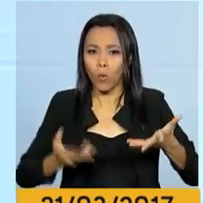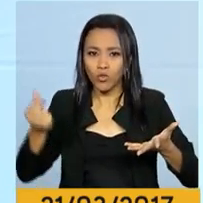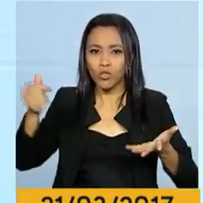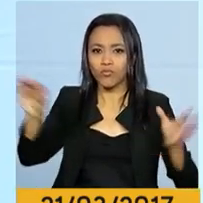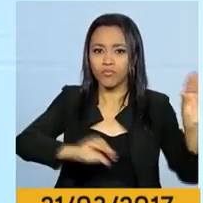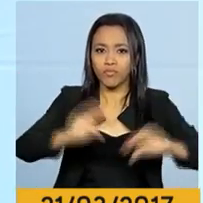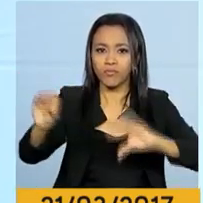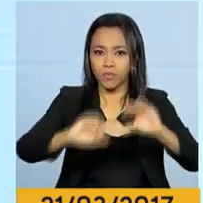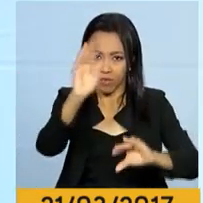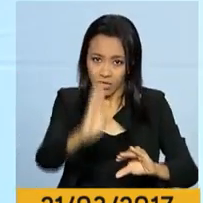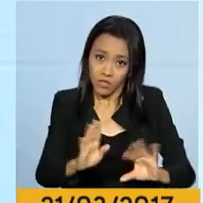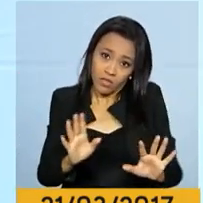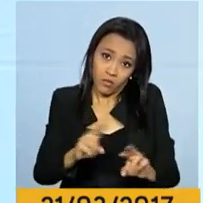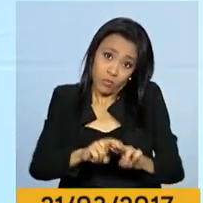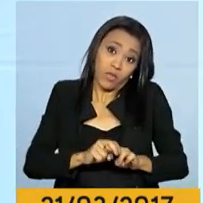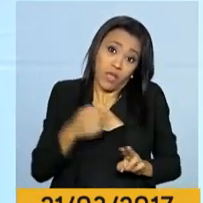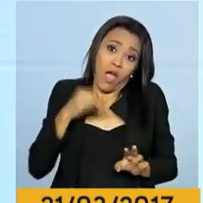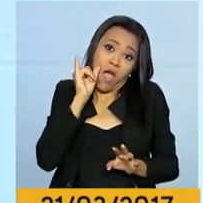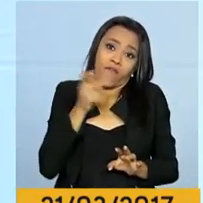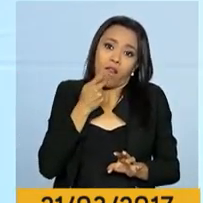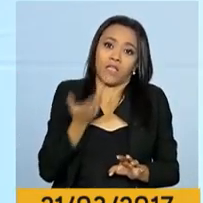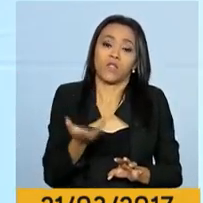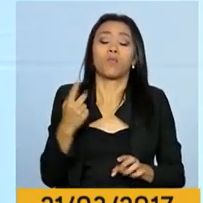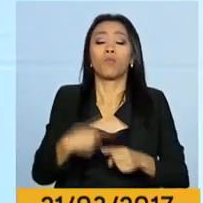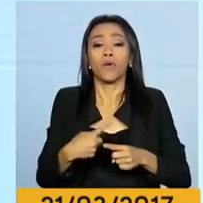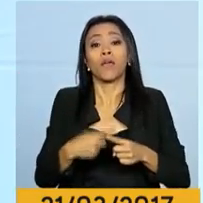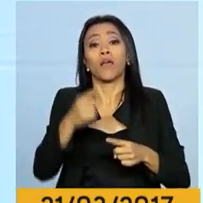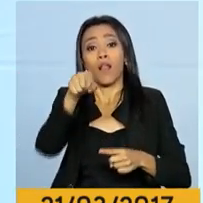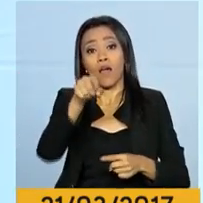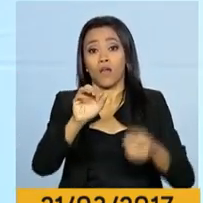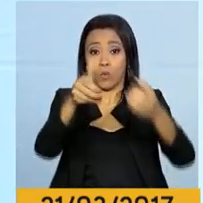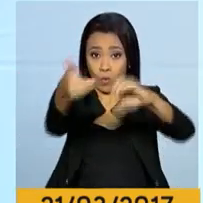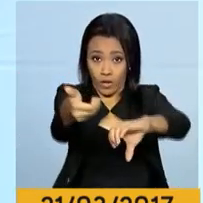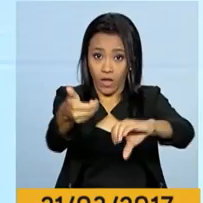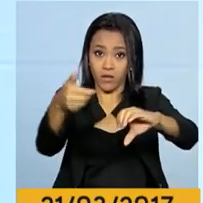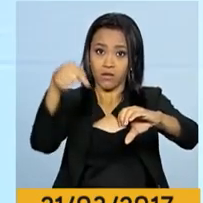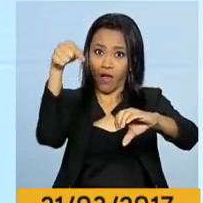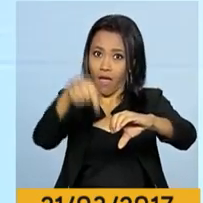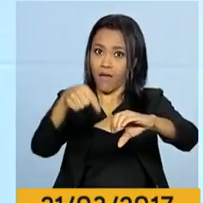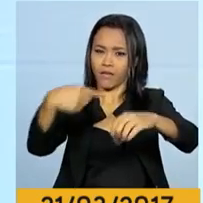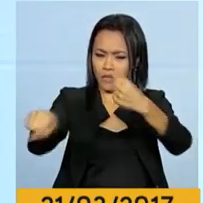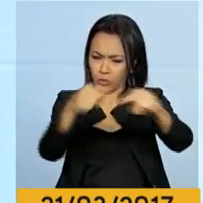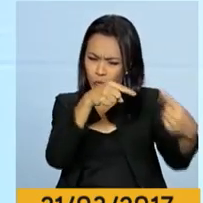haverá discussões do Congresso Nacional, o Congresso Nacional é o senhor